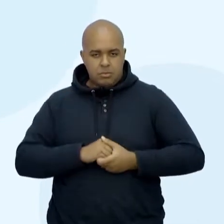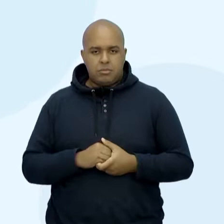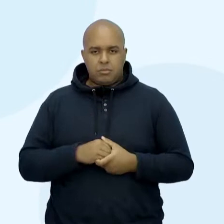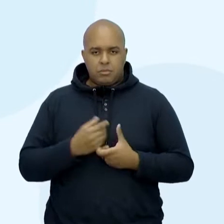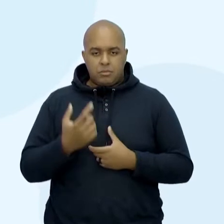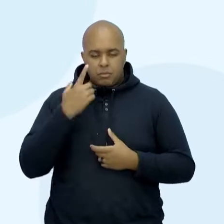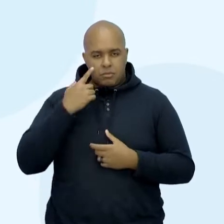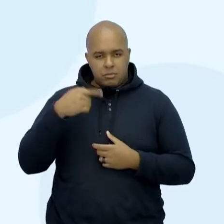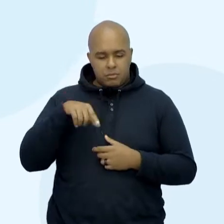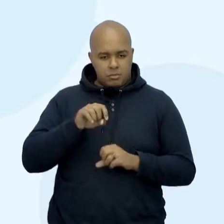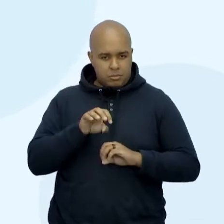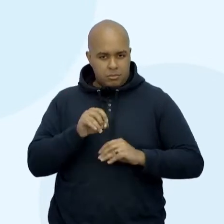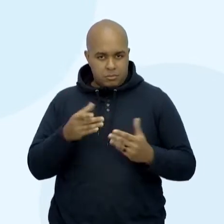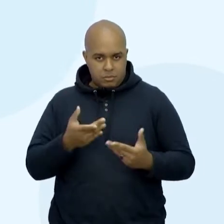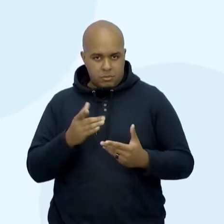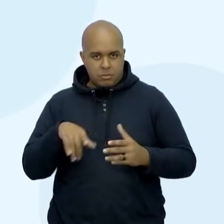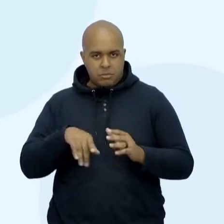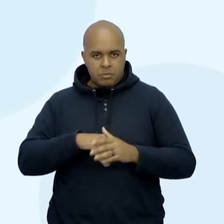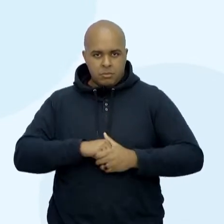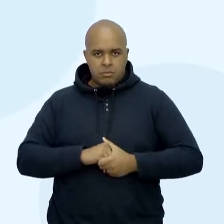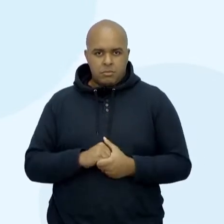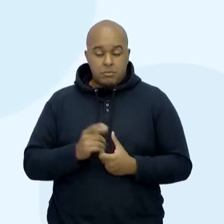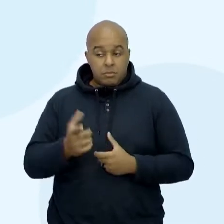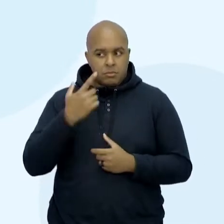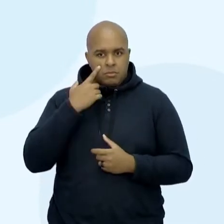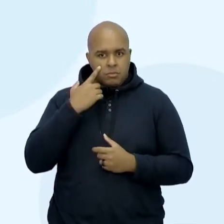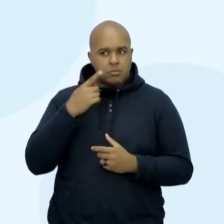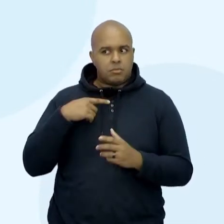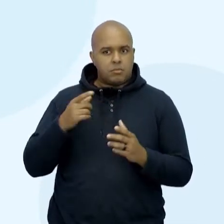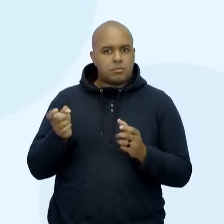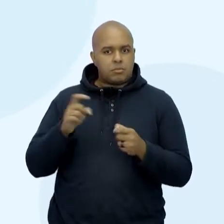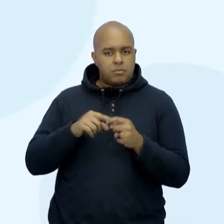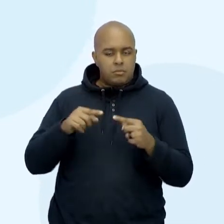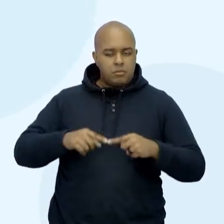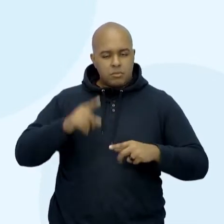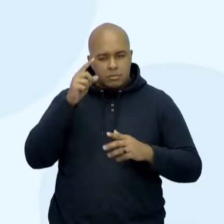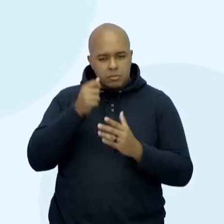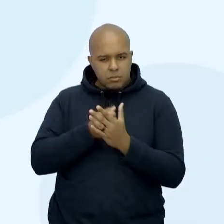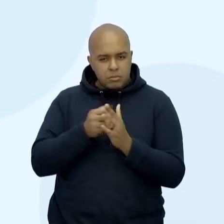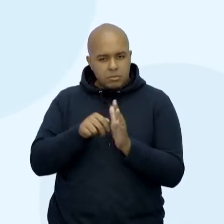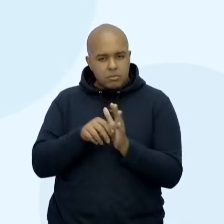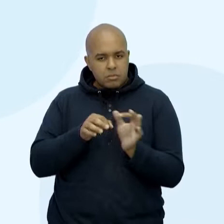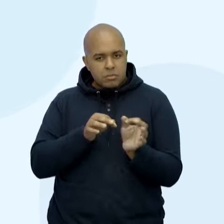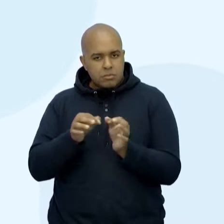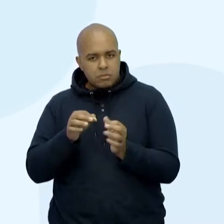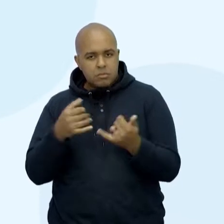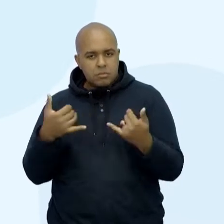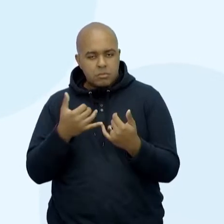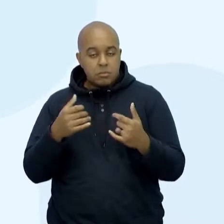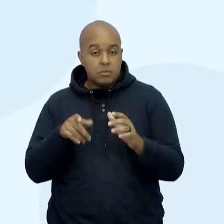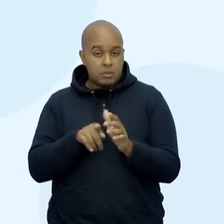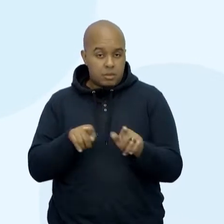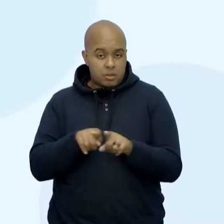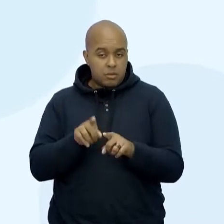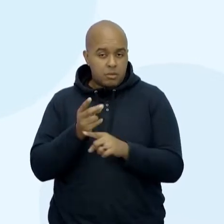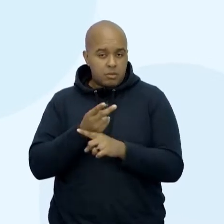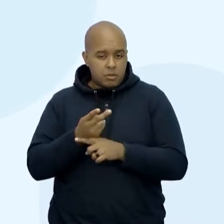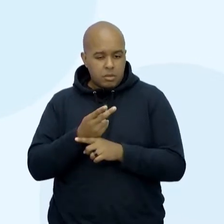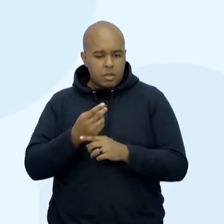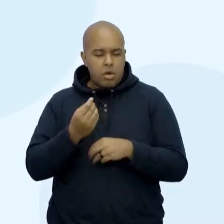Então, a nossa aula de hoje, nós vamos retomar essas definições de circuitos elétricos e